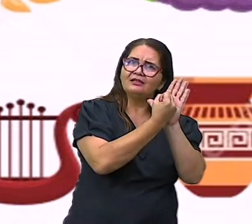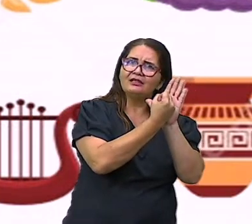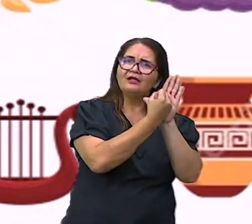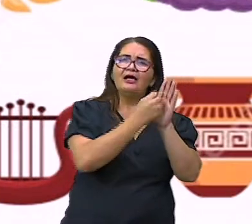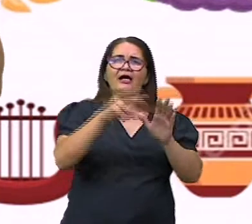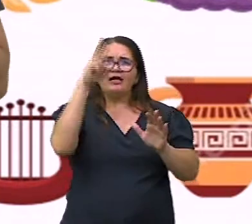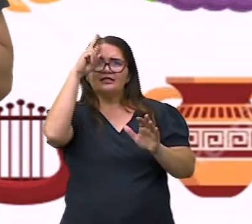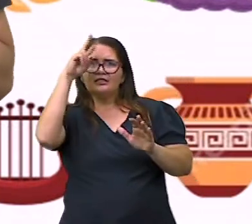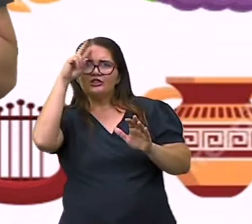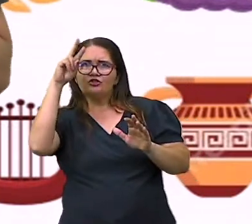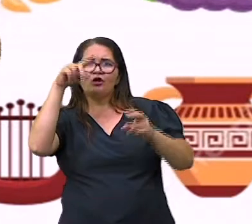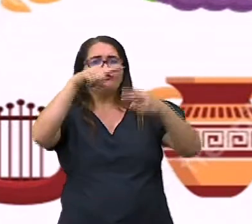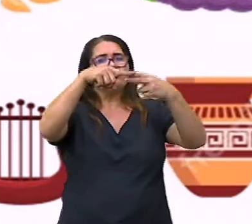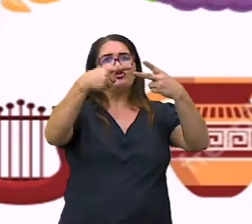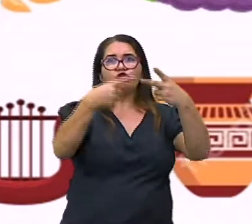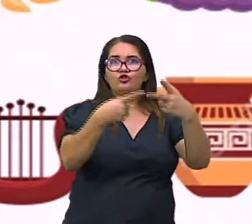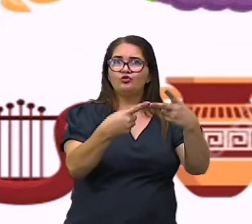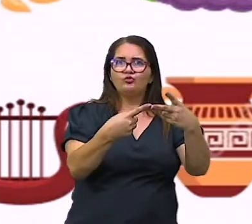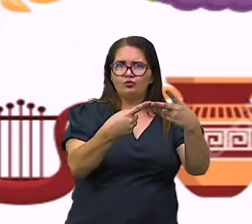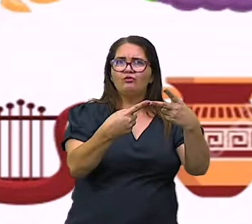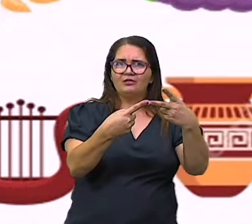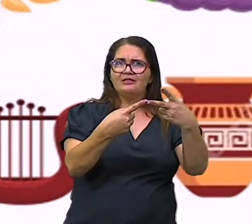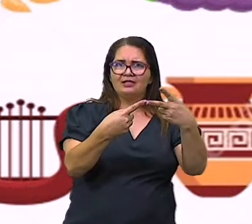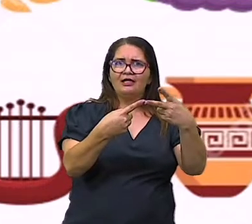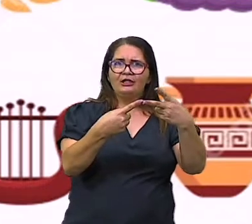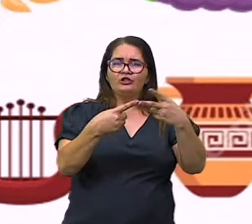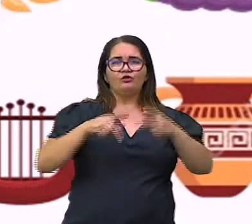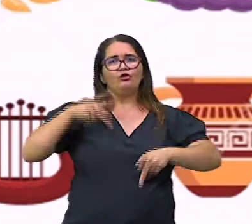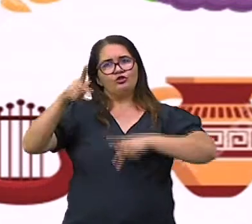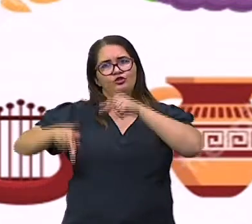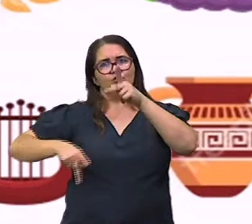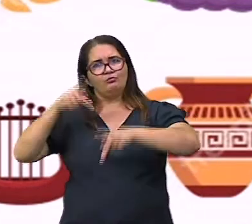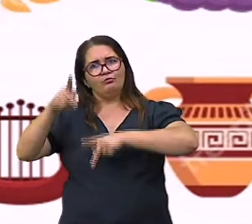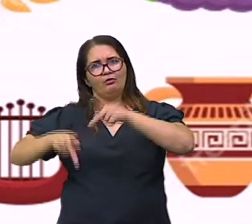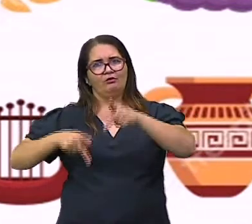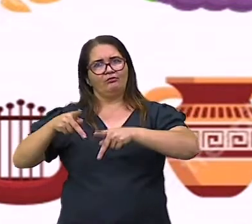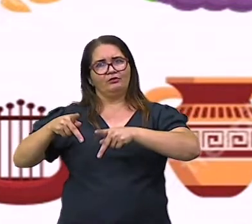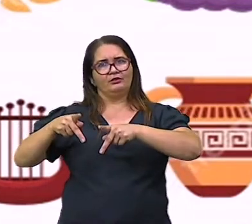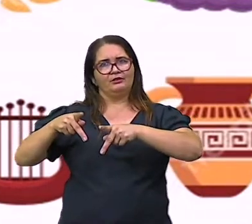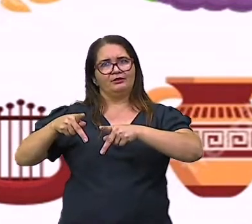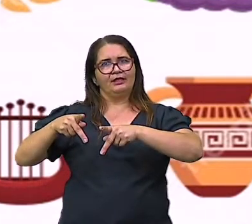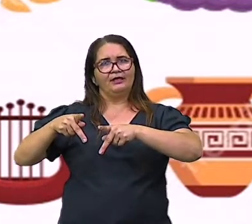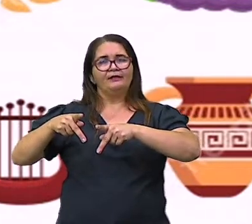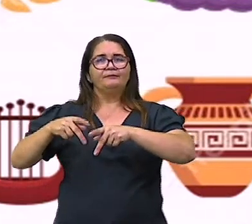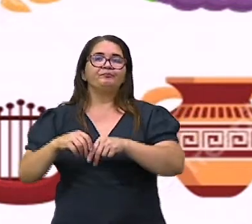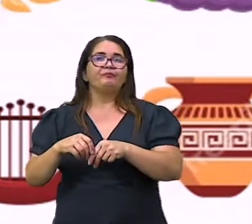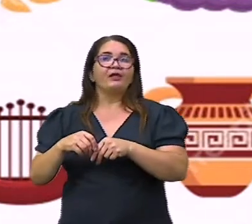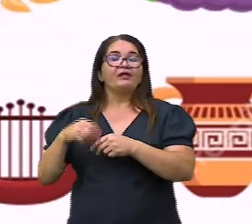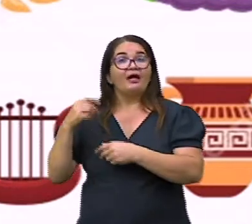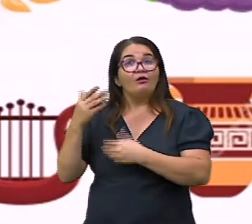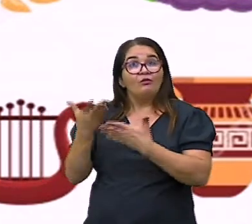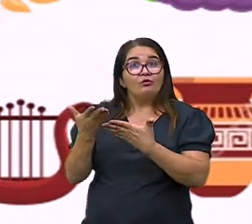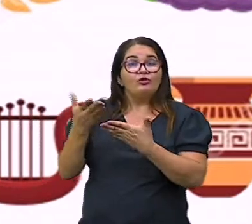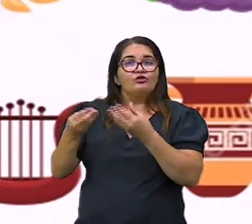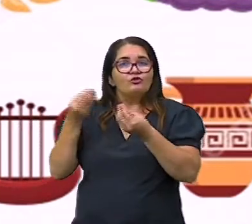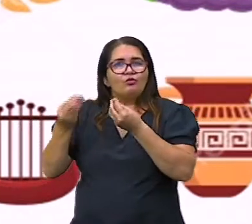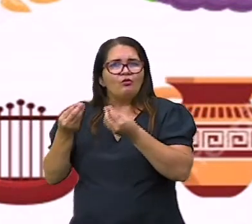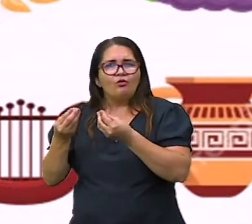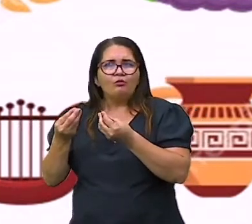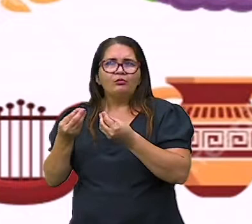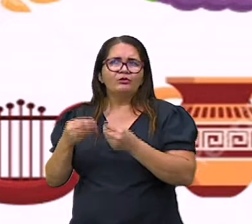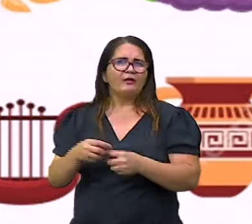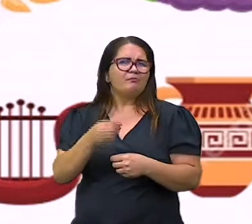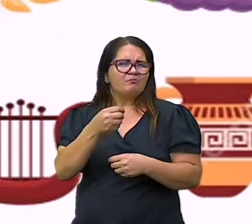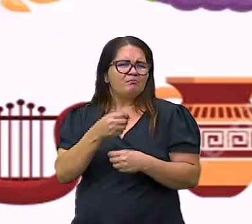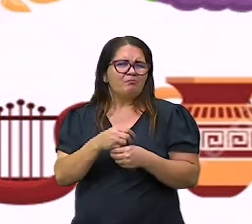grandes civilizações, a minoica e a micênica. Existem pouquíssimos